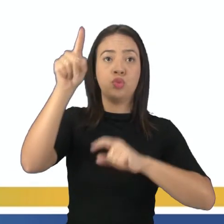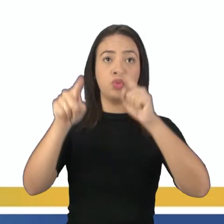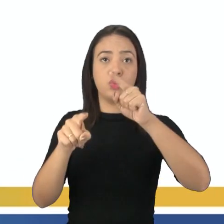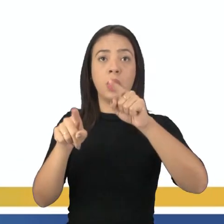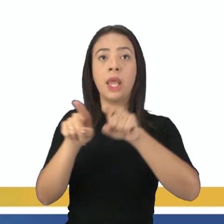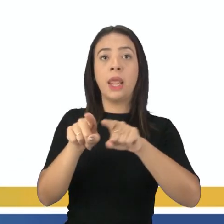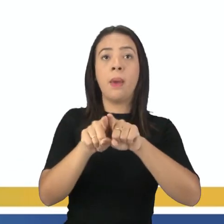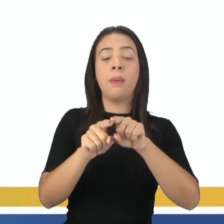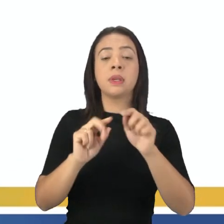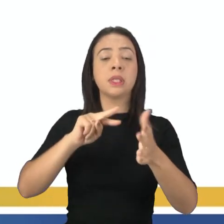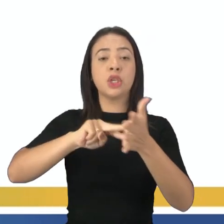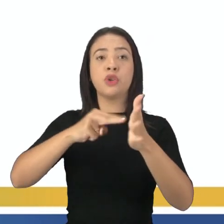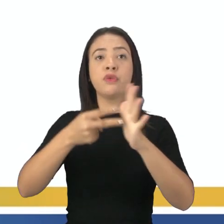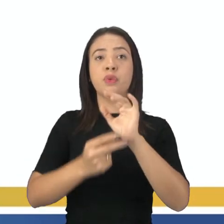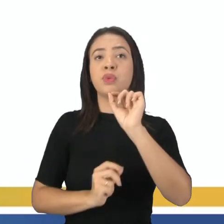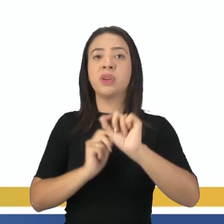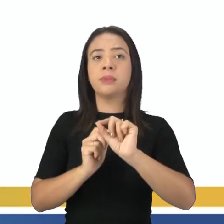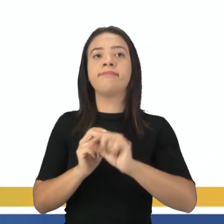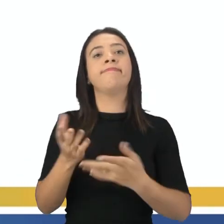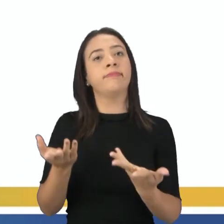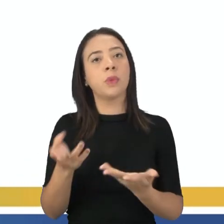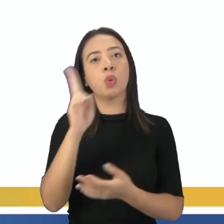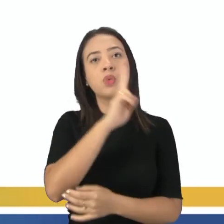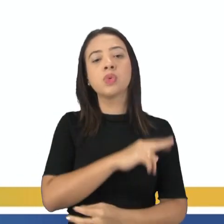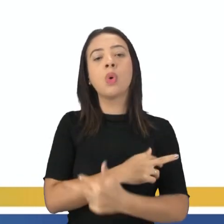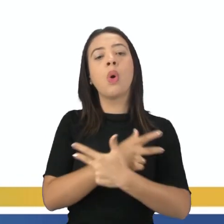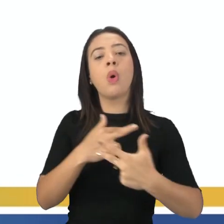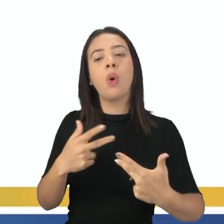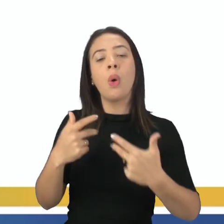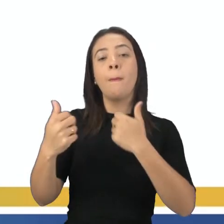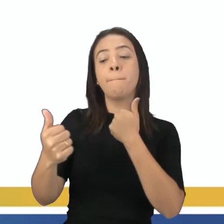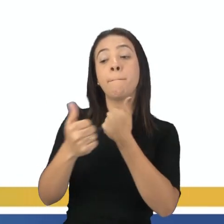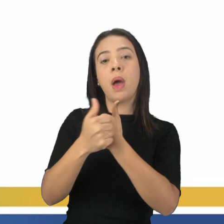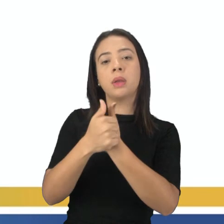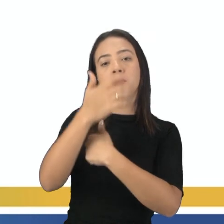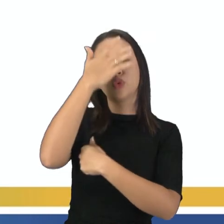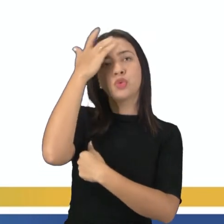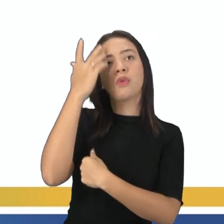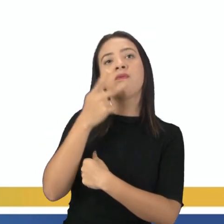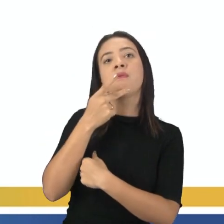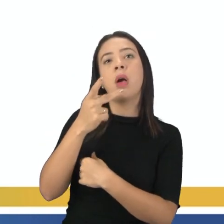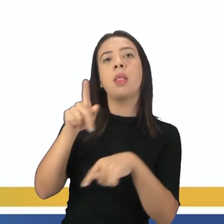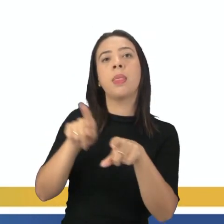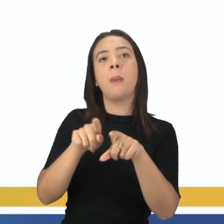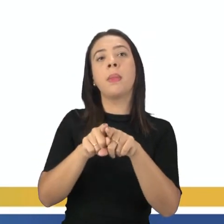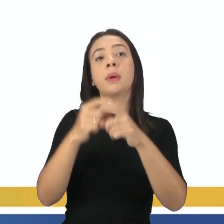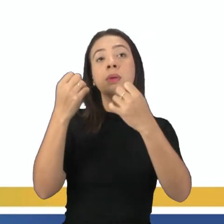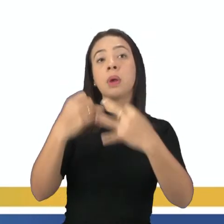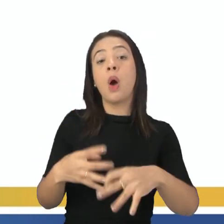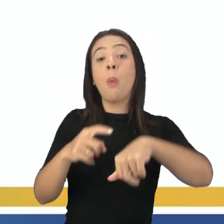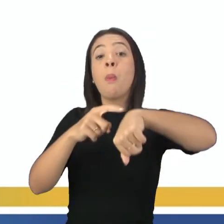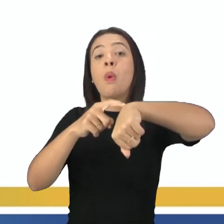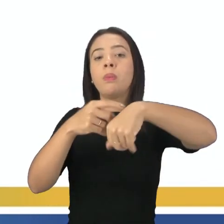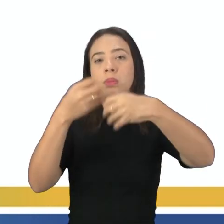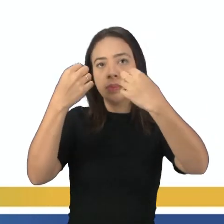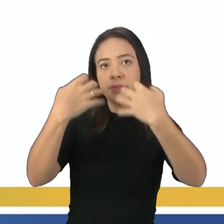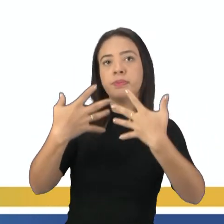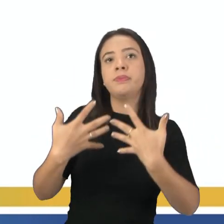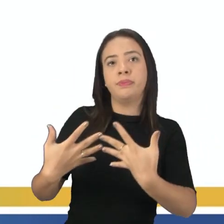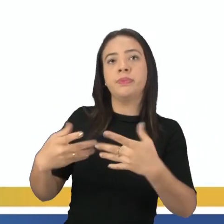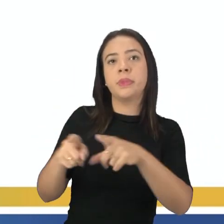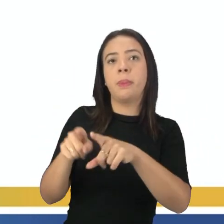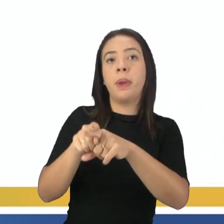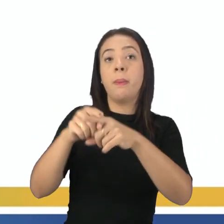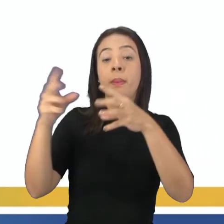eles indicam. São usados para indicar que os objetos estão próximos de quem fala, para indicar o tempo do momento da fala, para